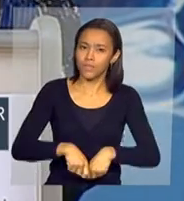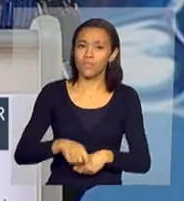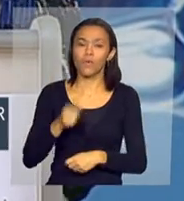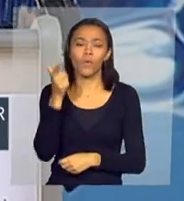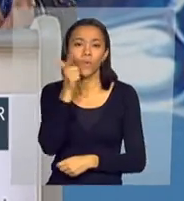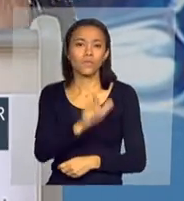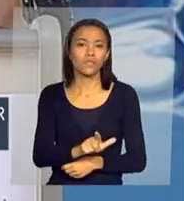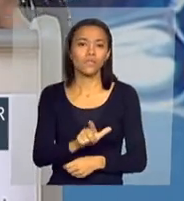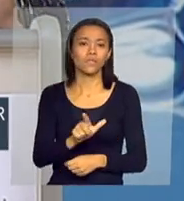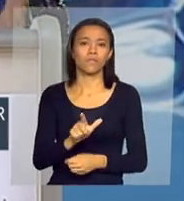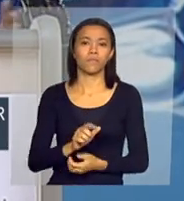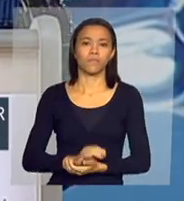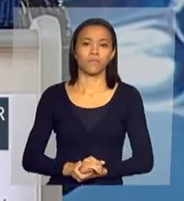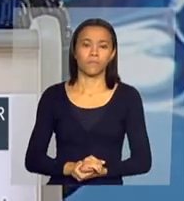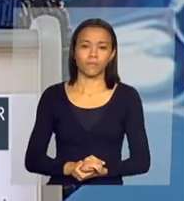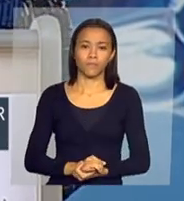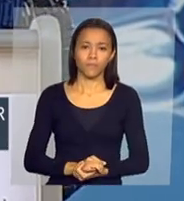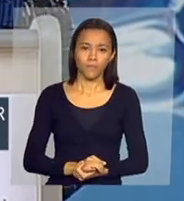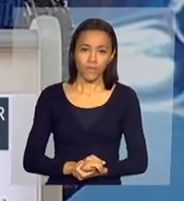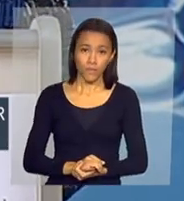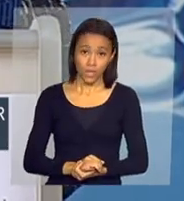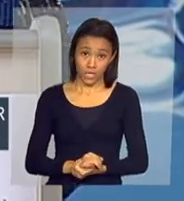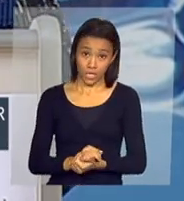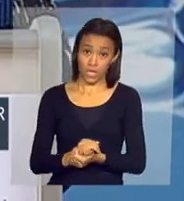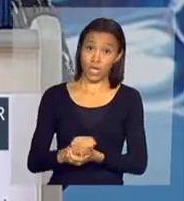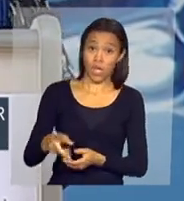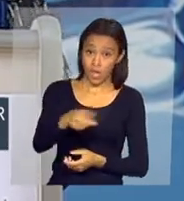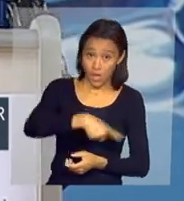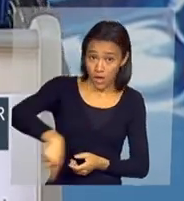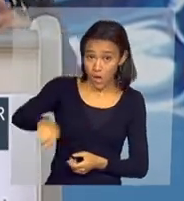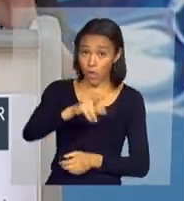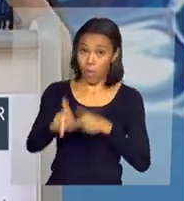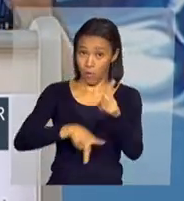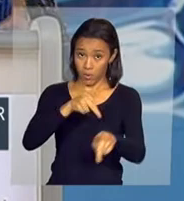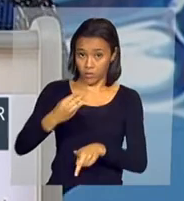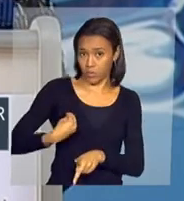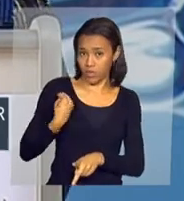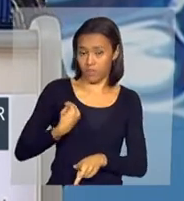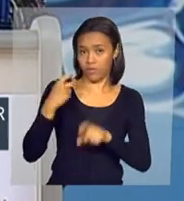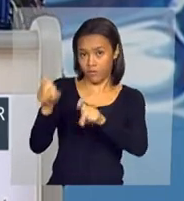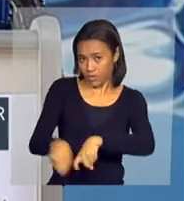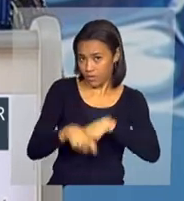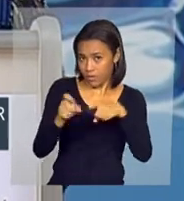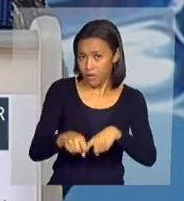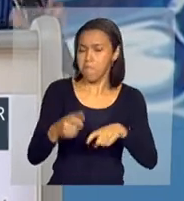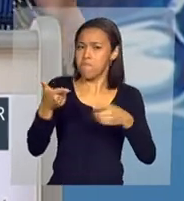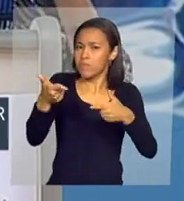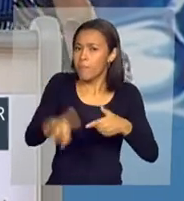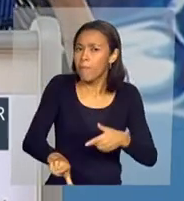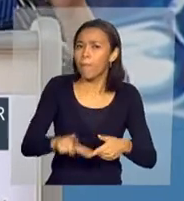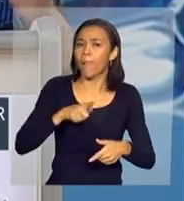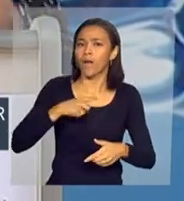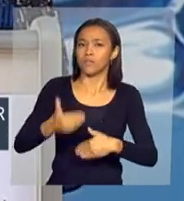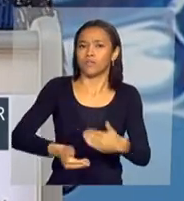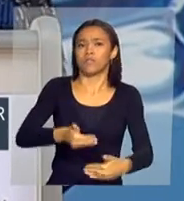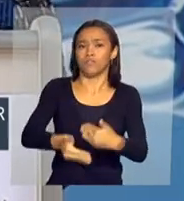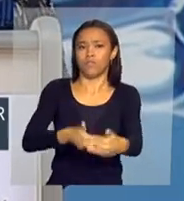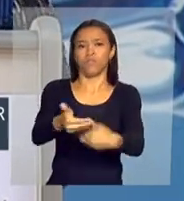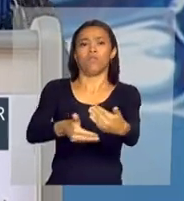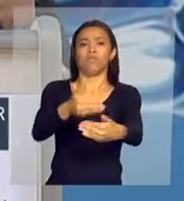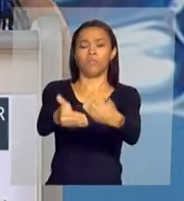uma parte da sua população rural cada vez mais desenvolvida, que é a